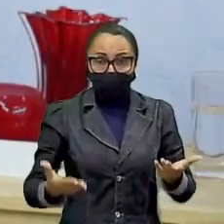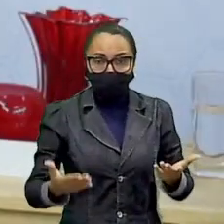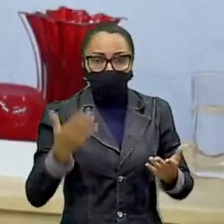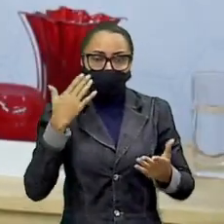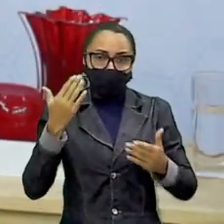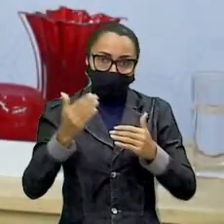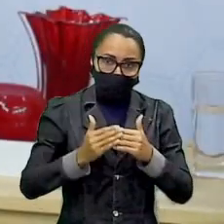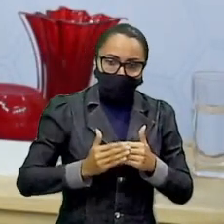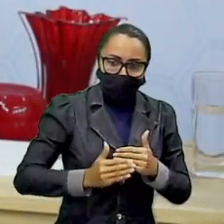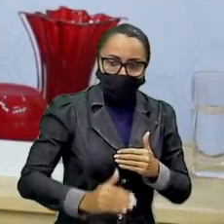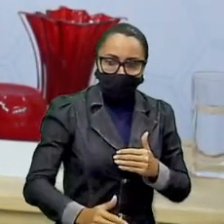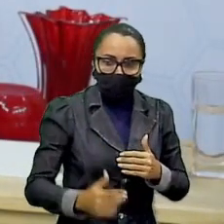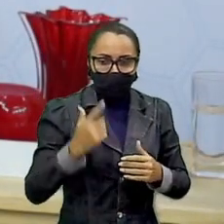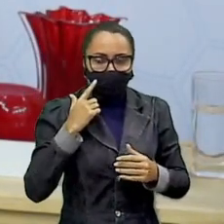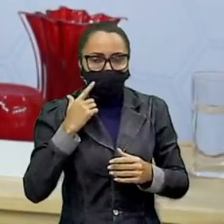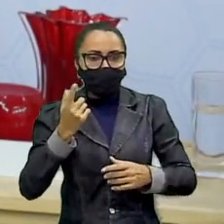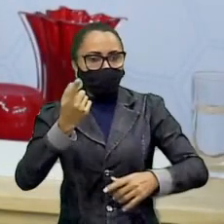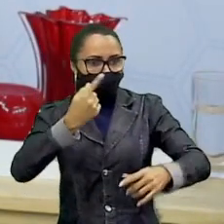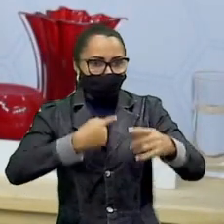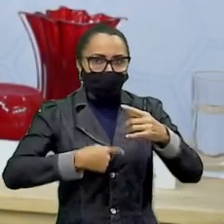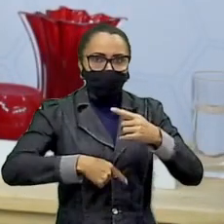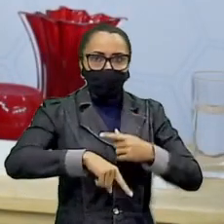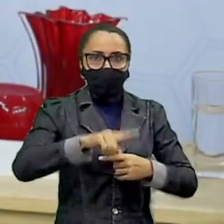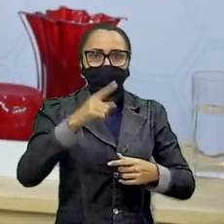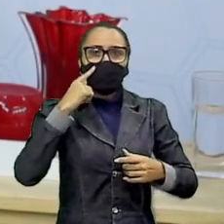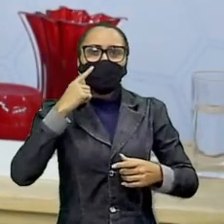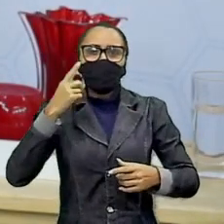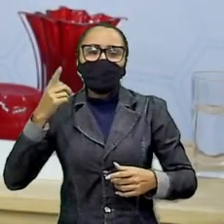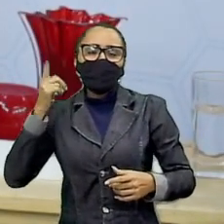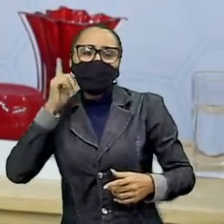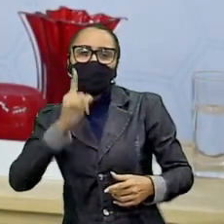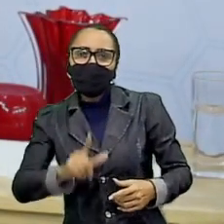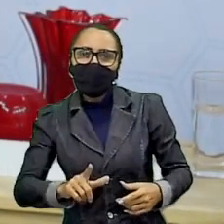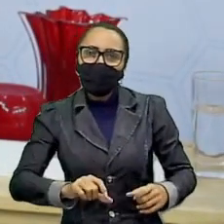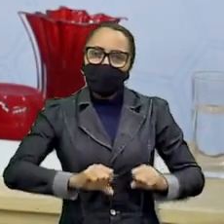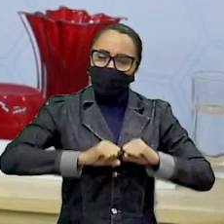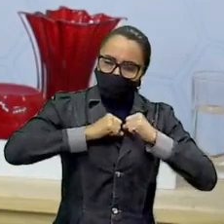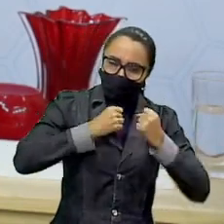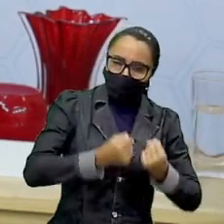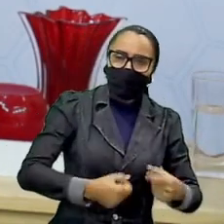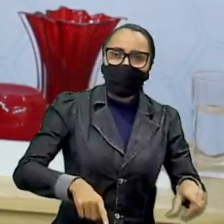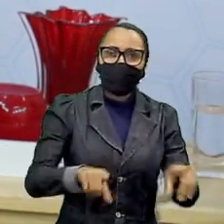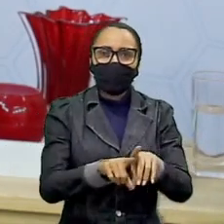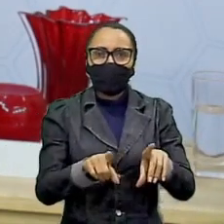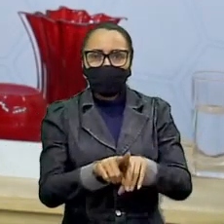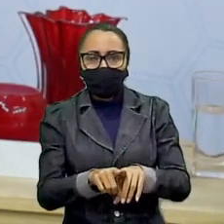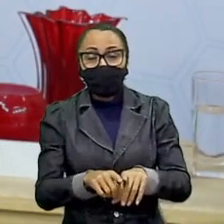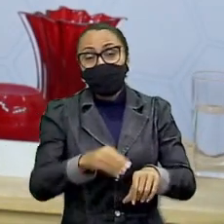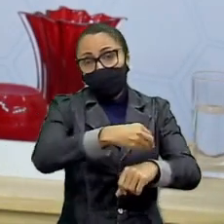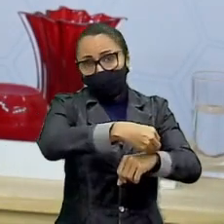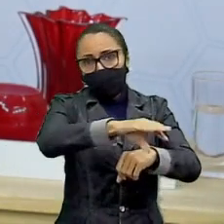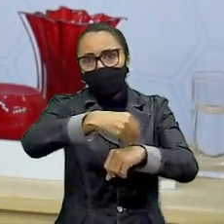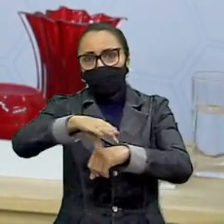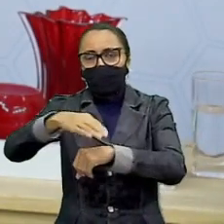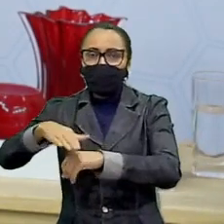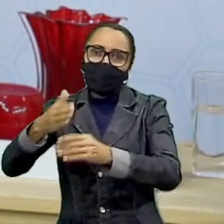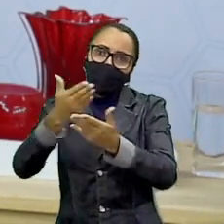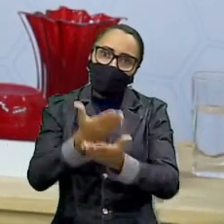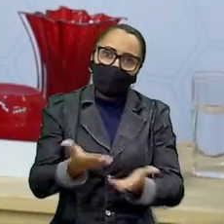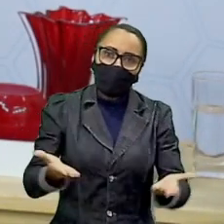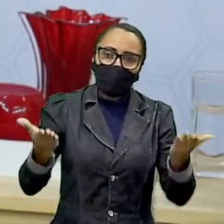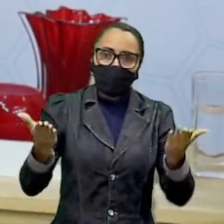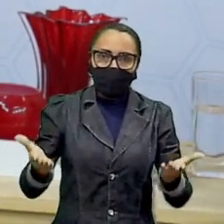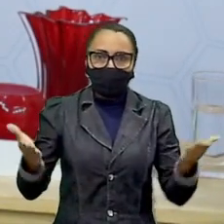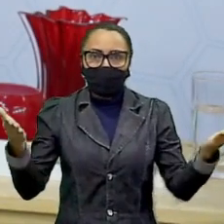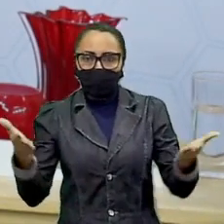partir delas é que a gente se torna mais vitoriosos e fortes também. Então, essa é a mensagem, né, que eu deixo para vocês, né,